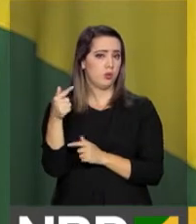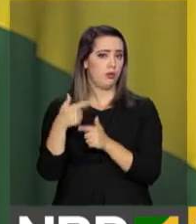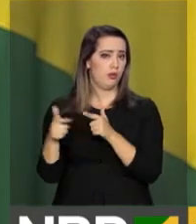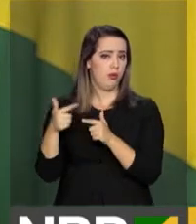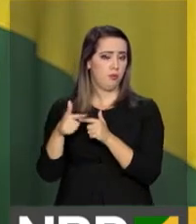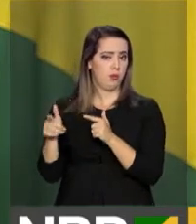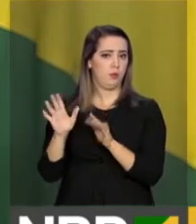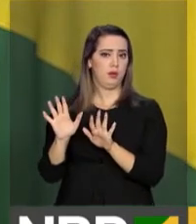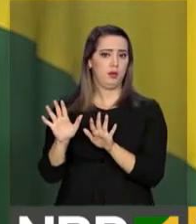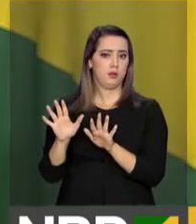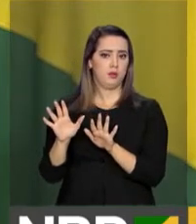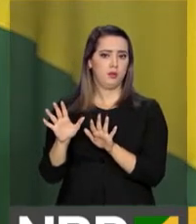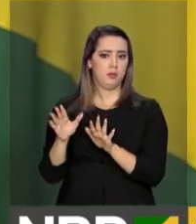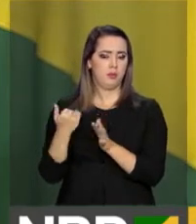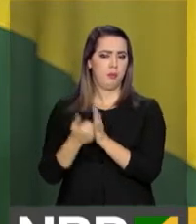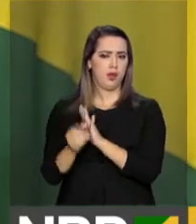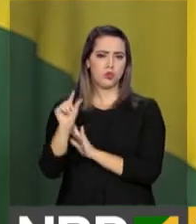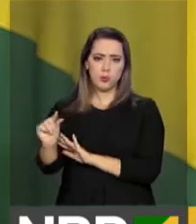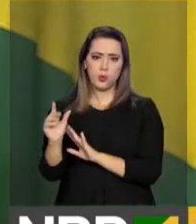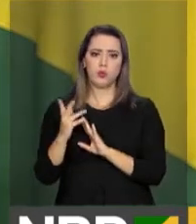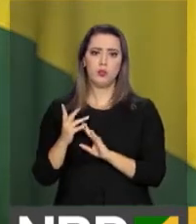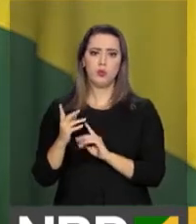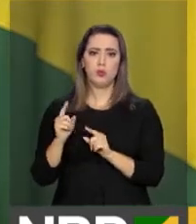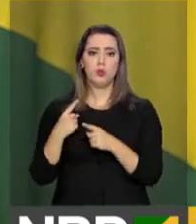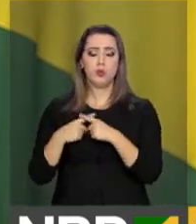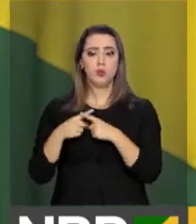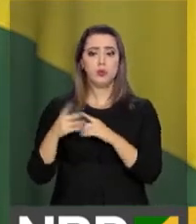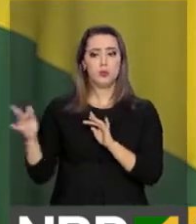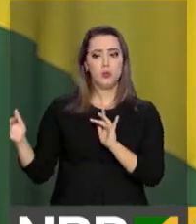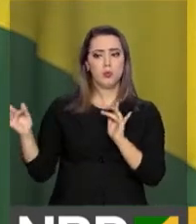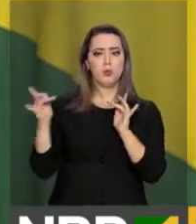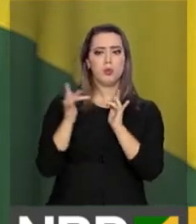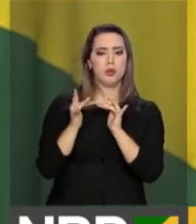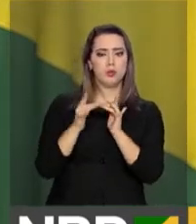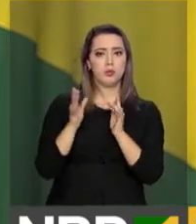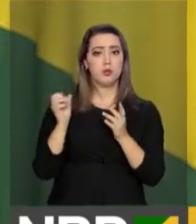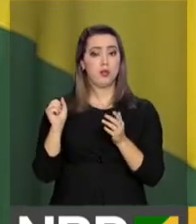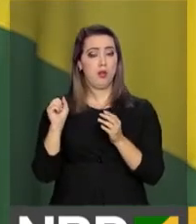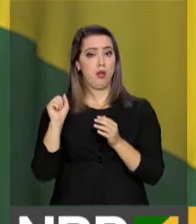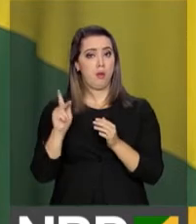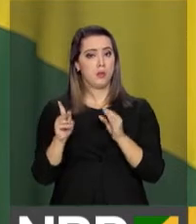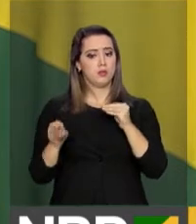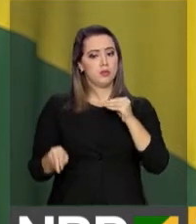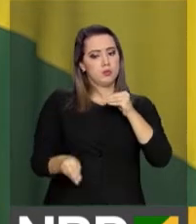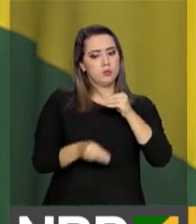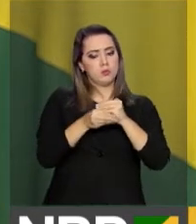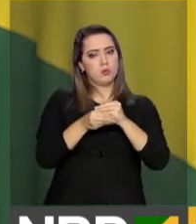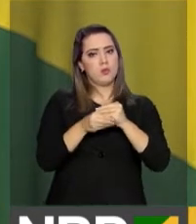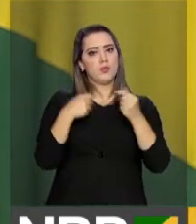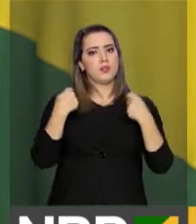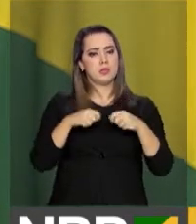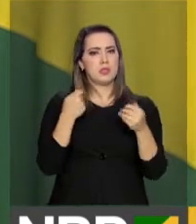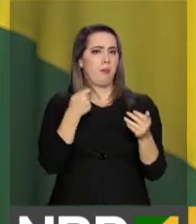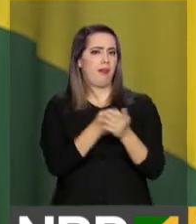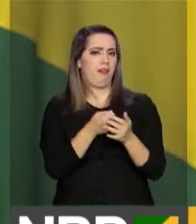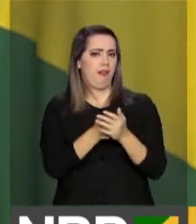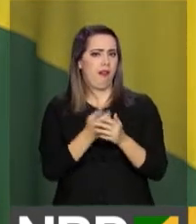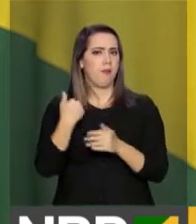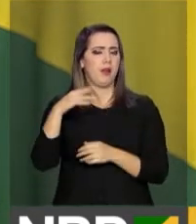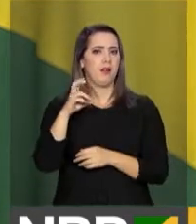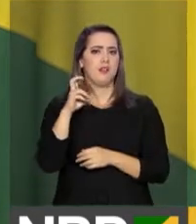sim um pequeno prejuízo em face da adesão a uma previdência complementar ele vai ter que talvez pagar